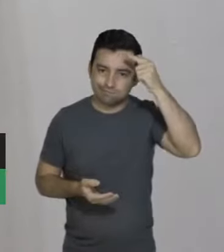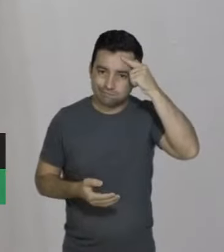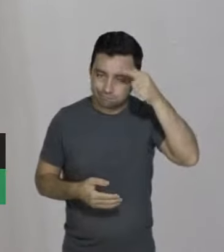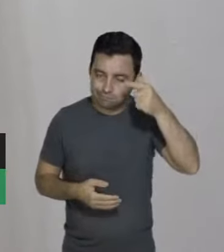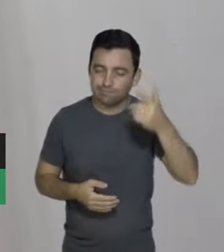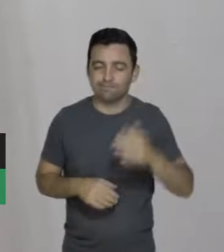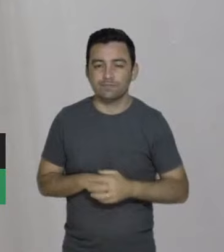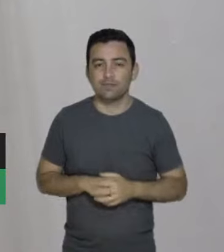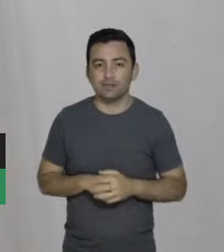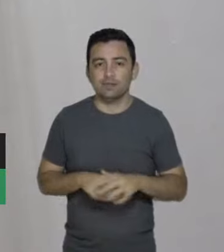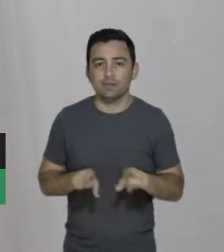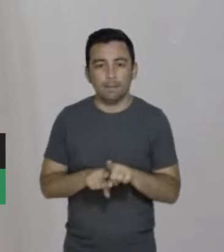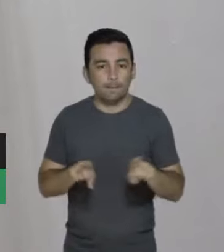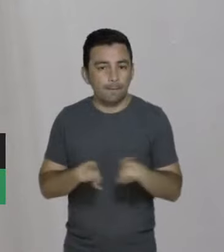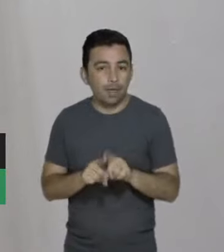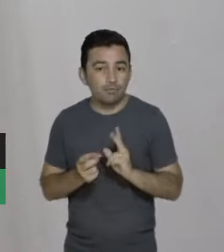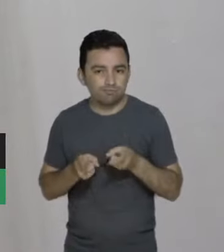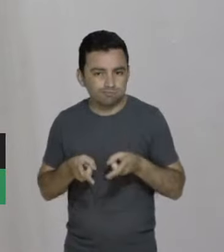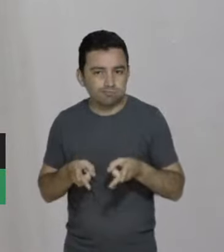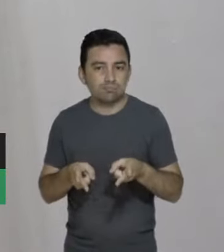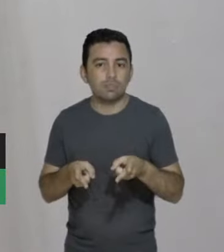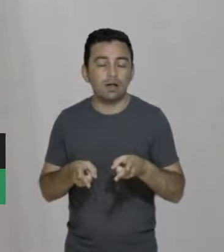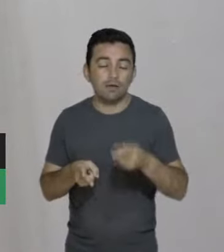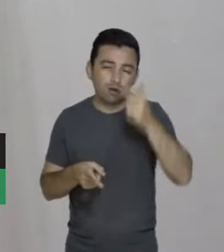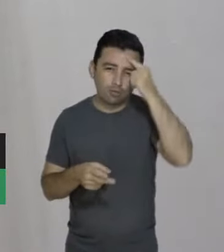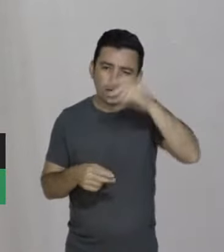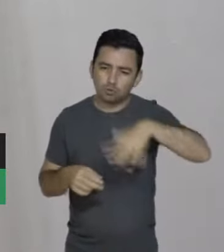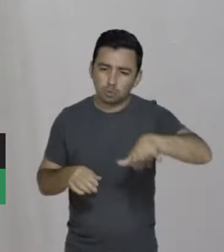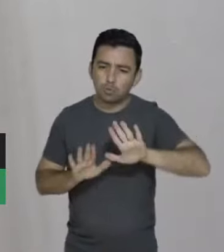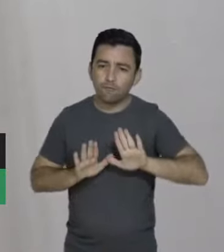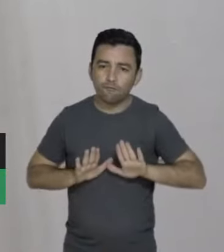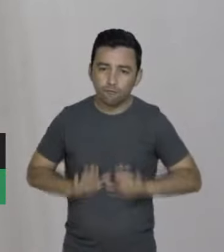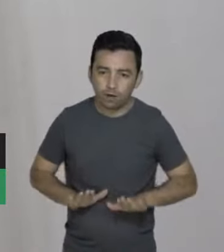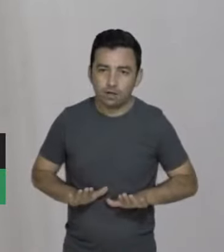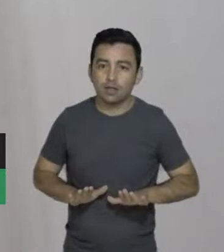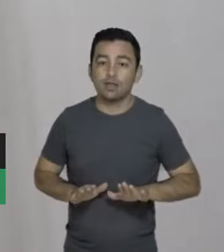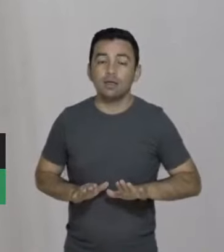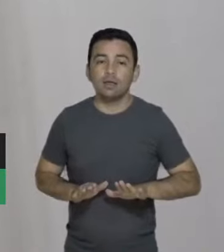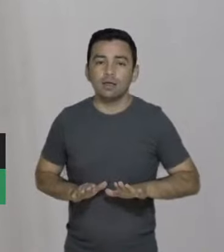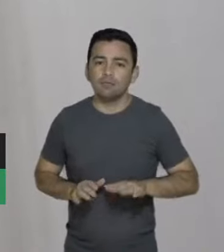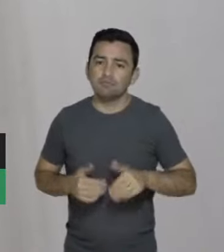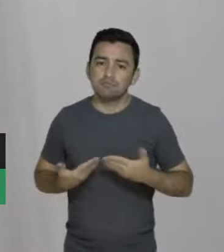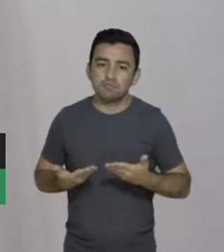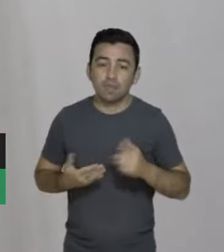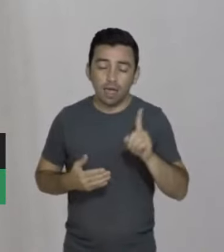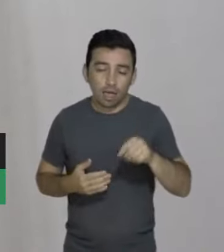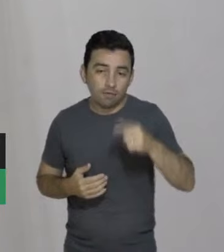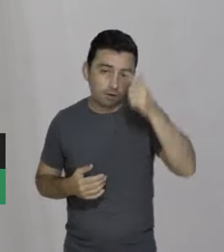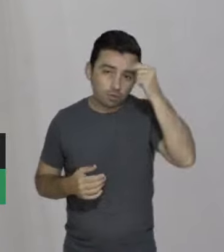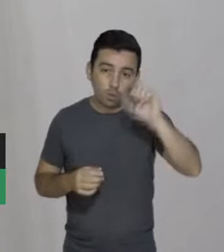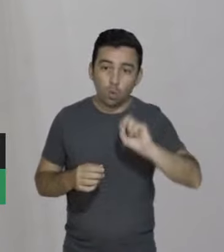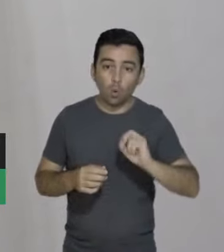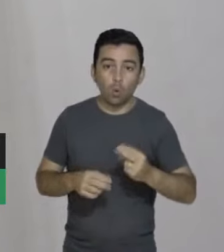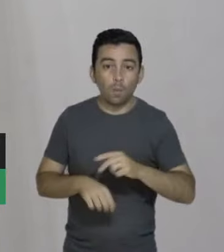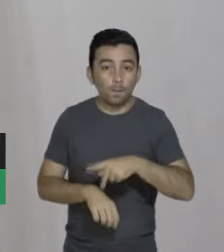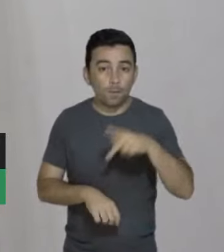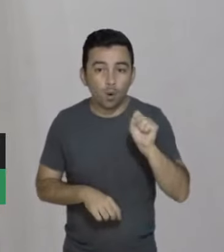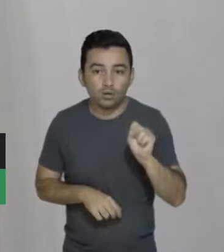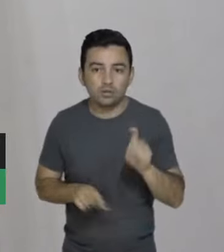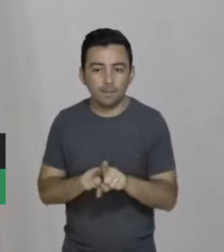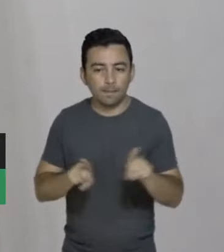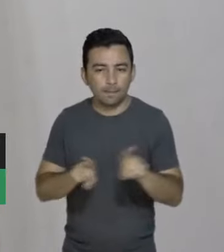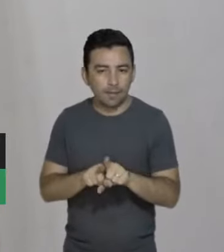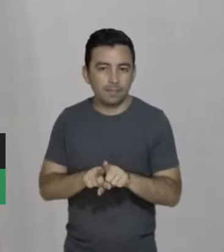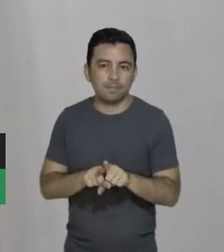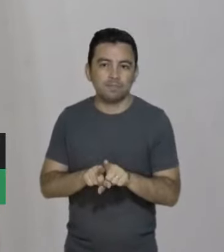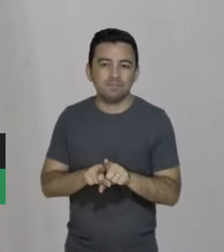a permanência nas universidades e nos cursos superiores sejam eles de graduação e pós-graduação age também coloca